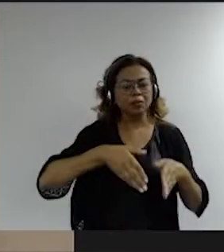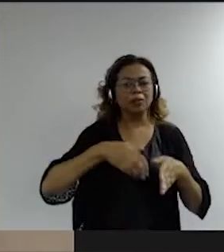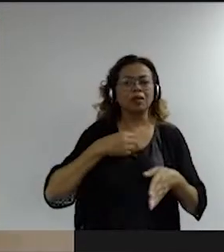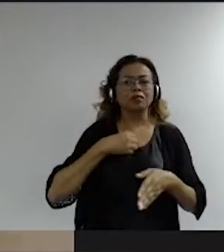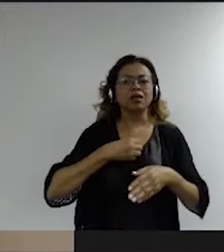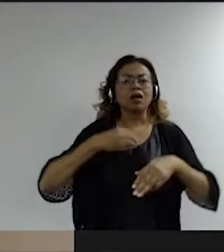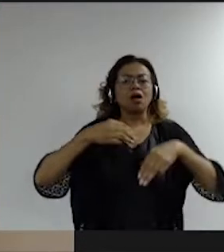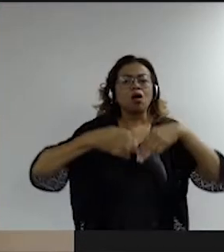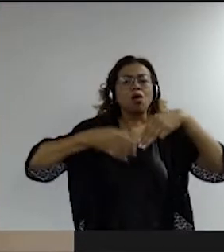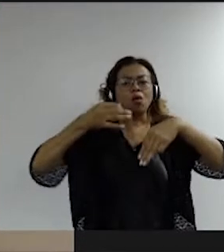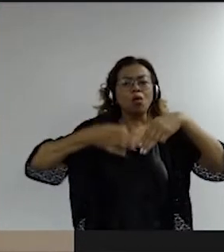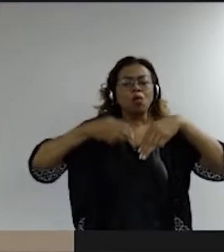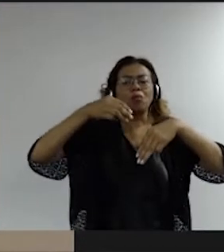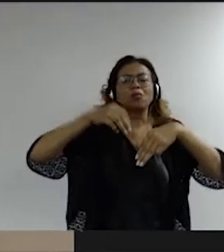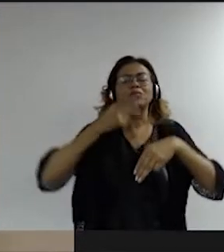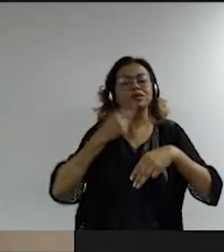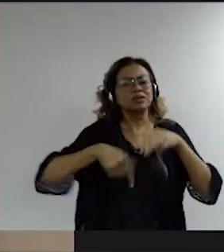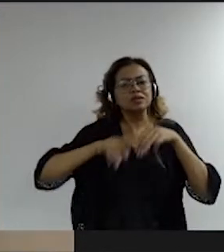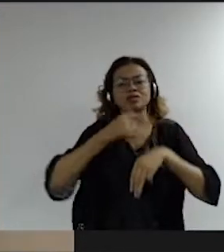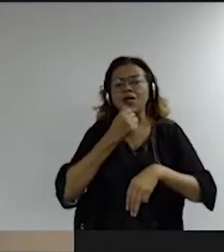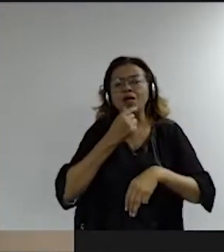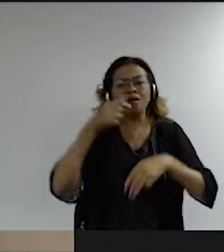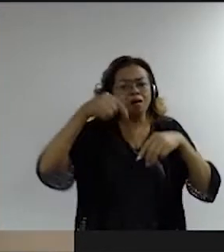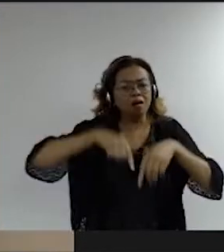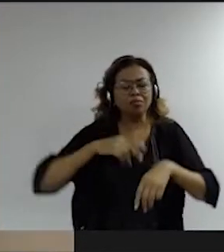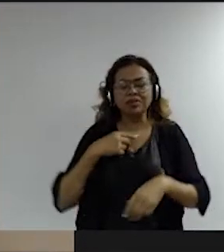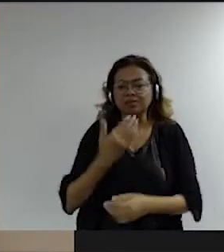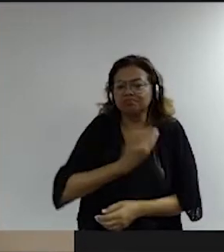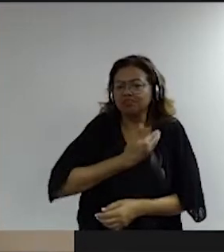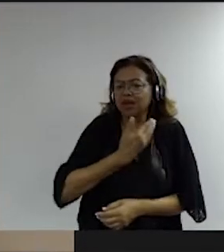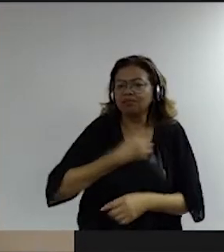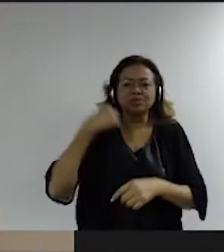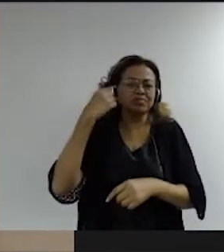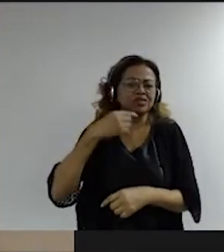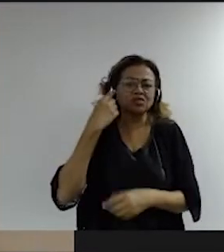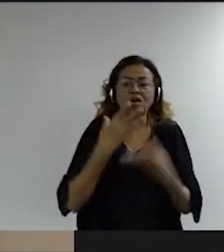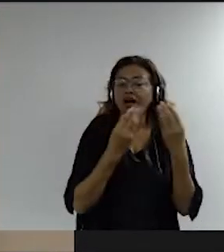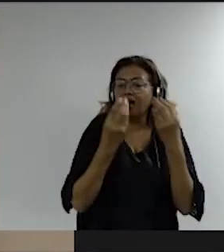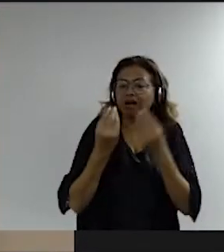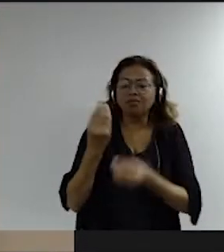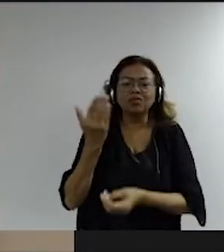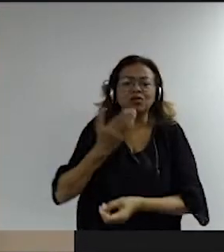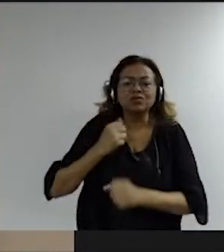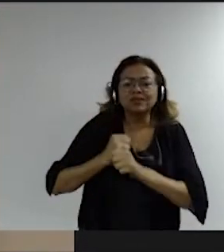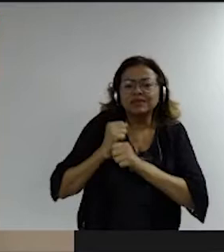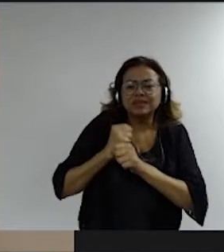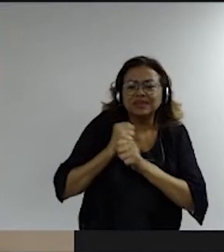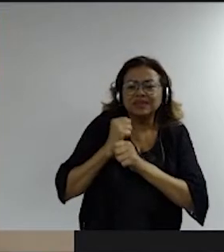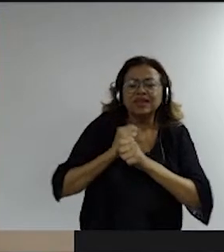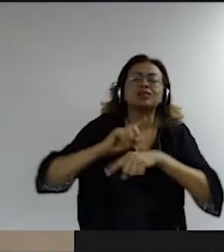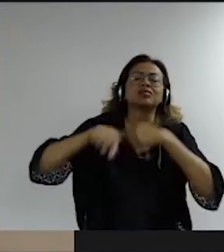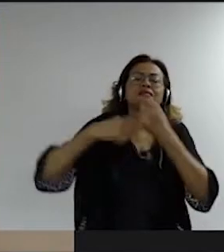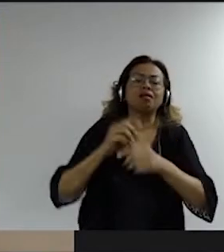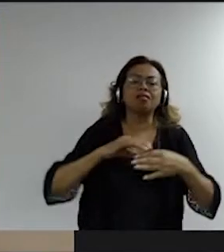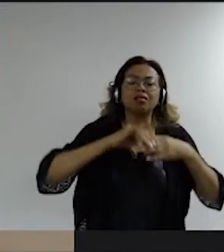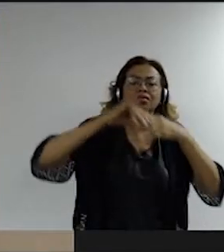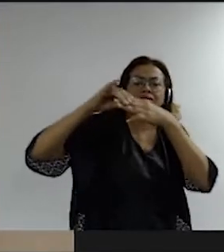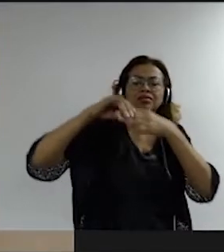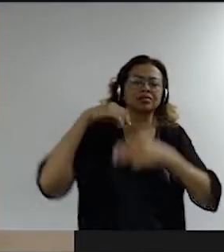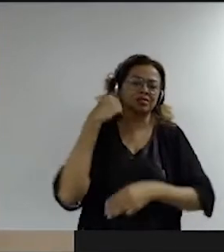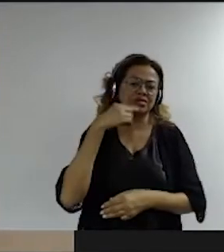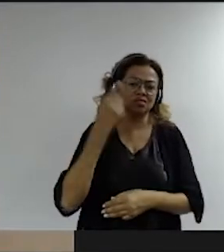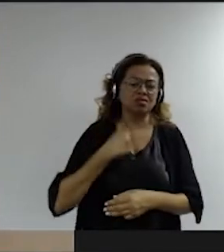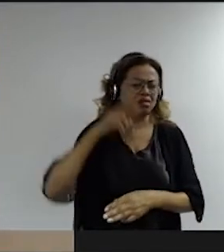um amigo da advocacia, já foi, durante muitos anos, uma liderança da advocacia, que